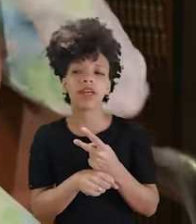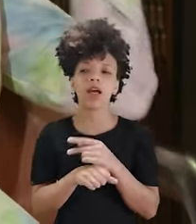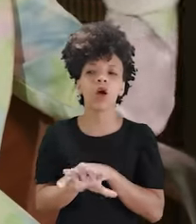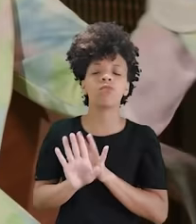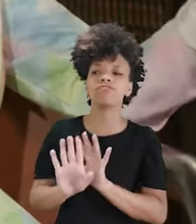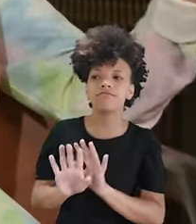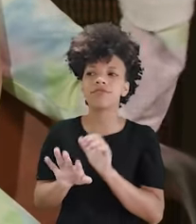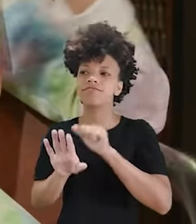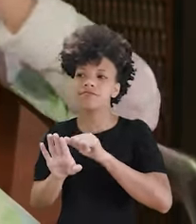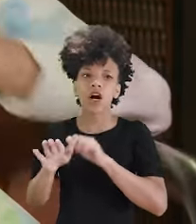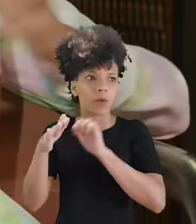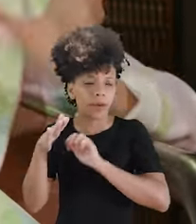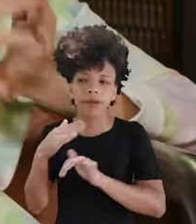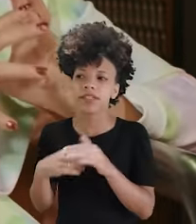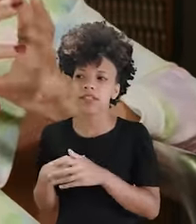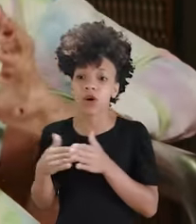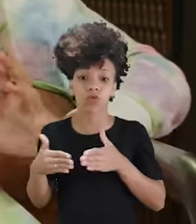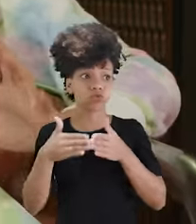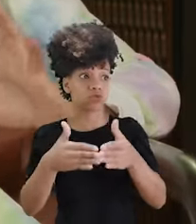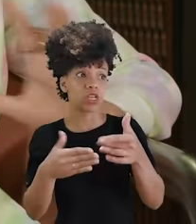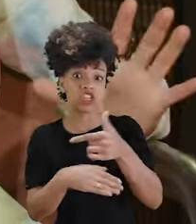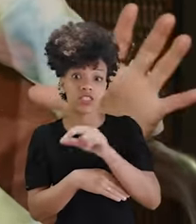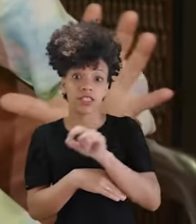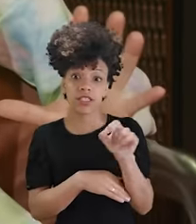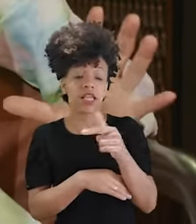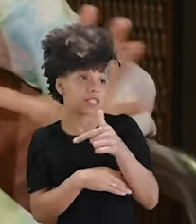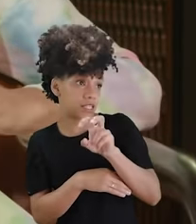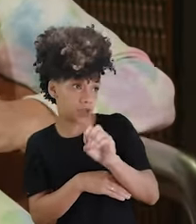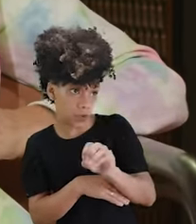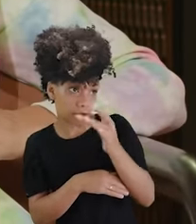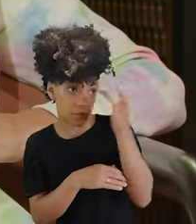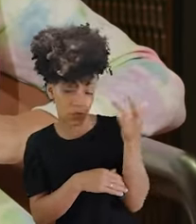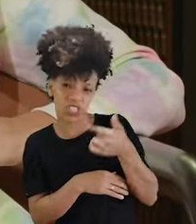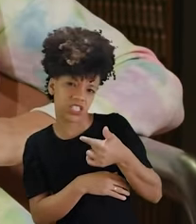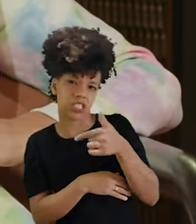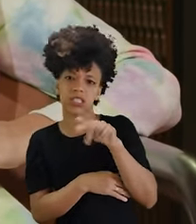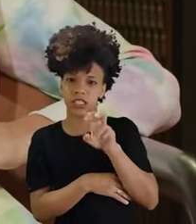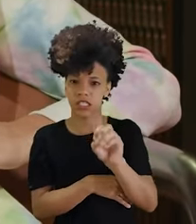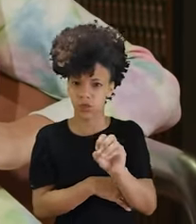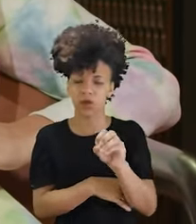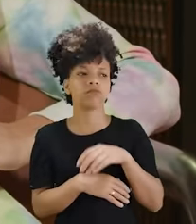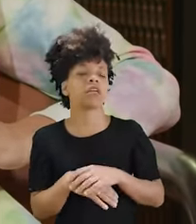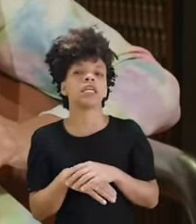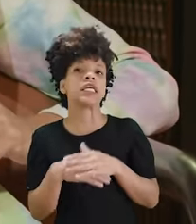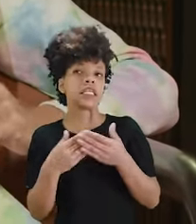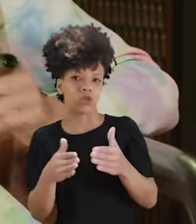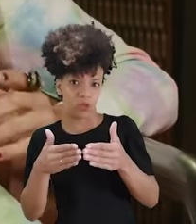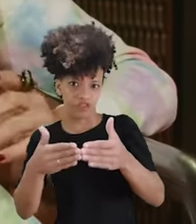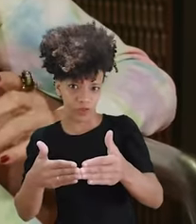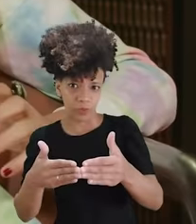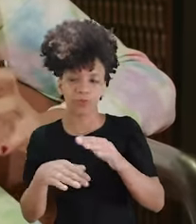depois eu bati na porta de uma agência que tava trazendo um navio de 700 com 750 pessoas só é seu and